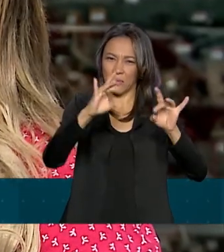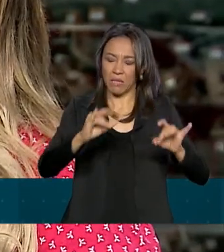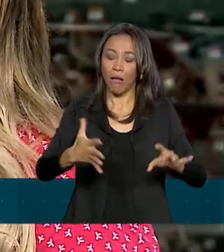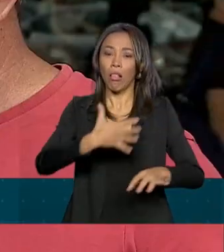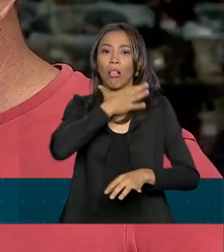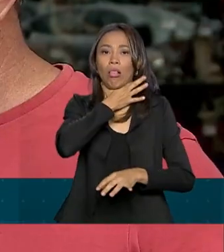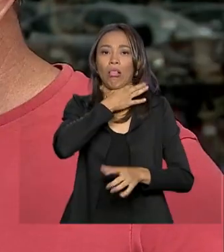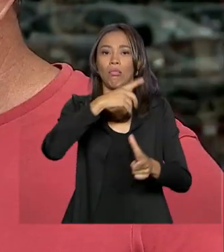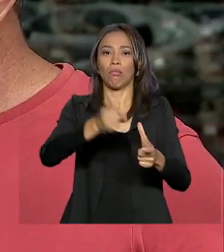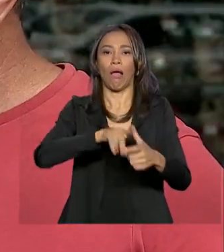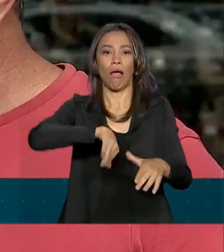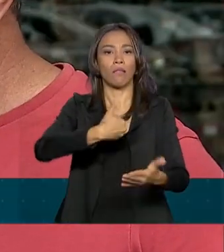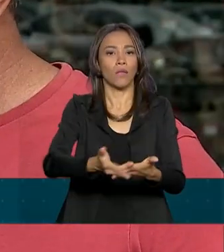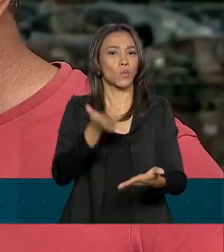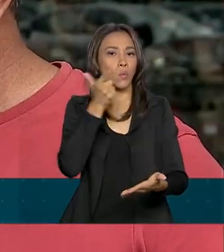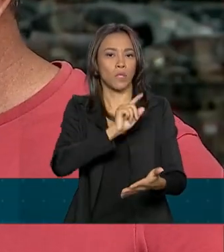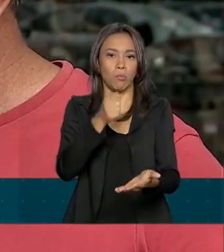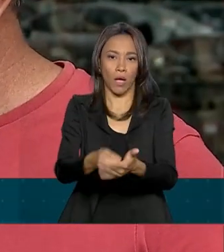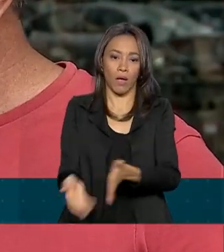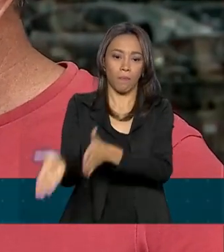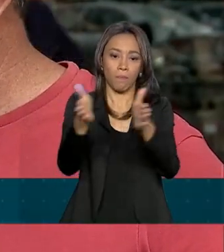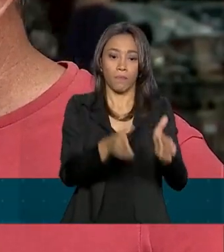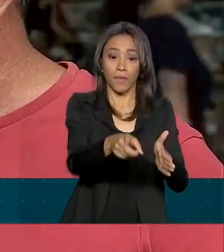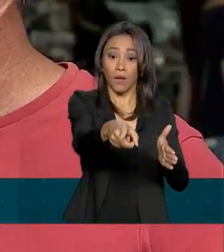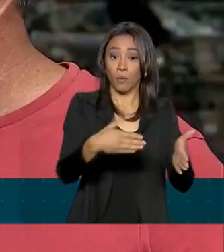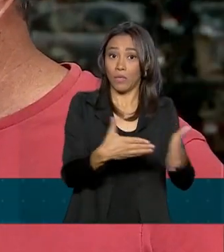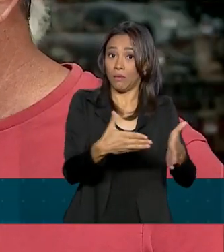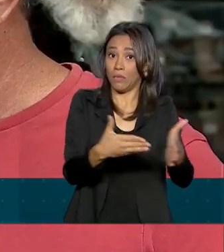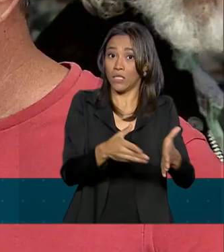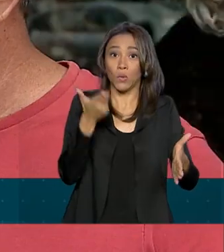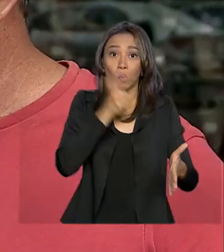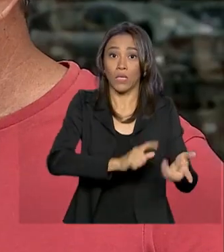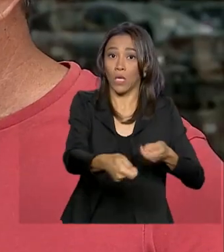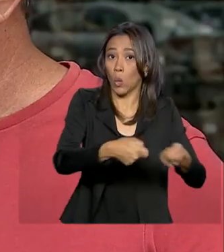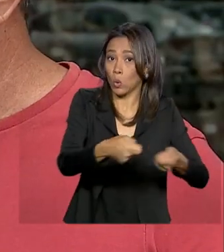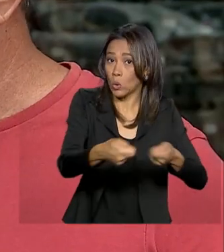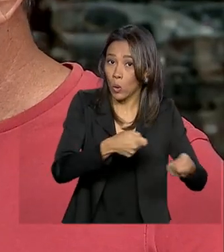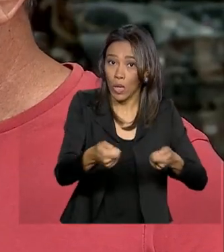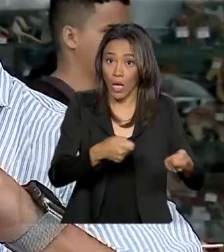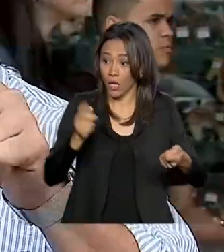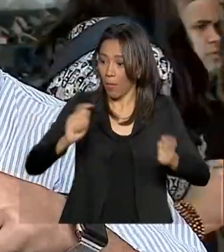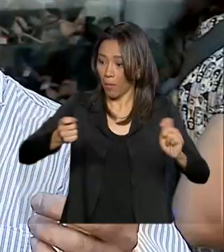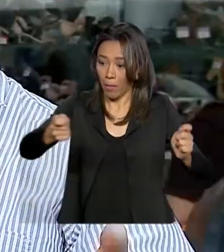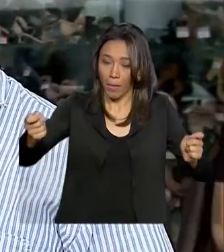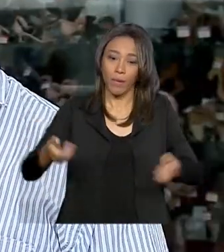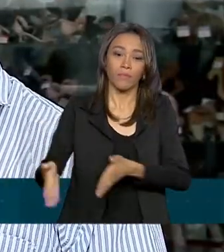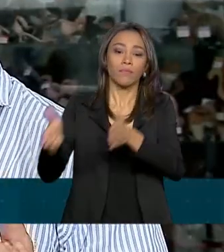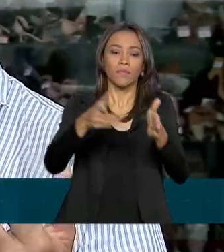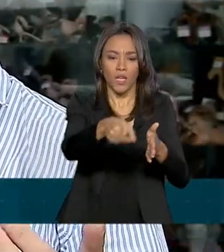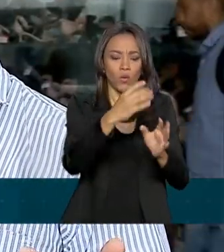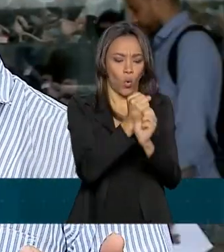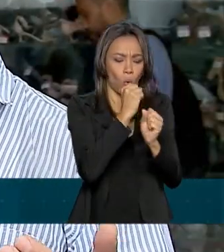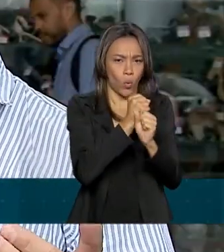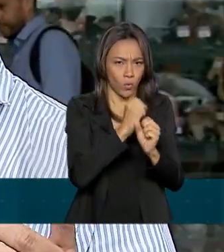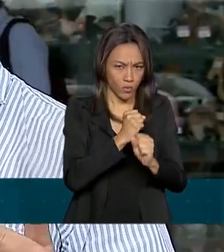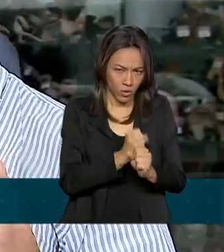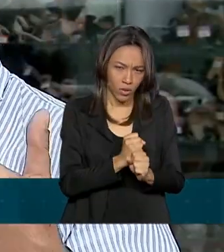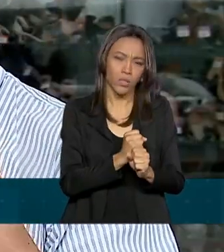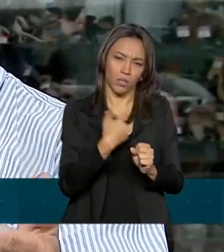consigo pagar. O limite vem, mistura com o seu pagamento, você não consegue controlar uma conta com a outra. Eu fiz umas continhas que,